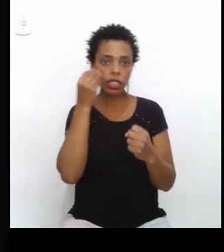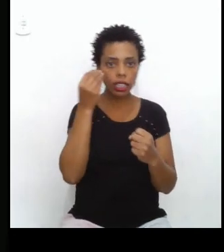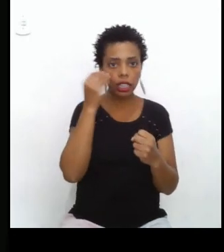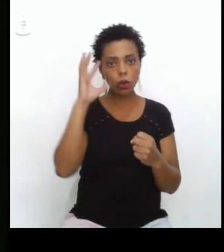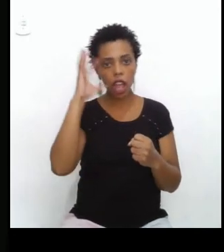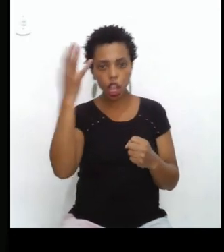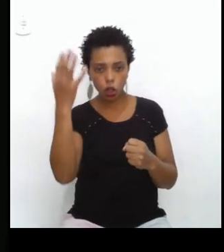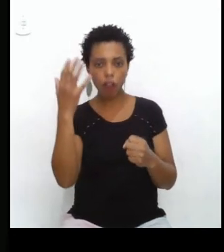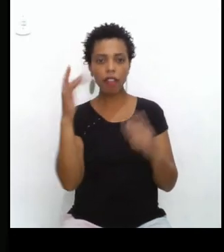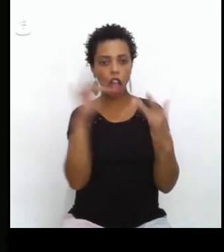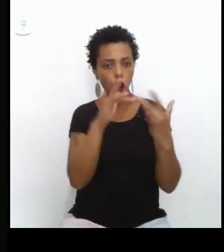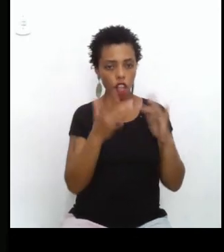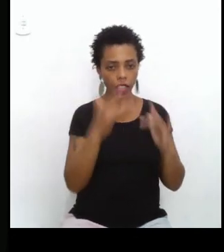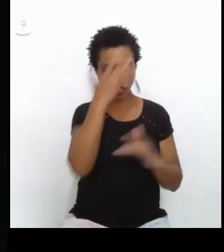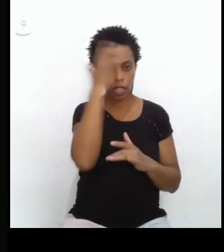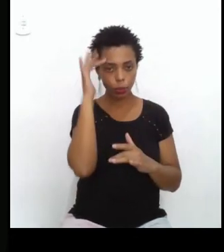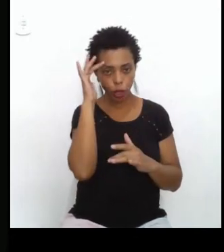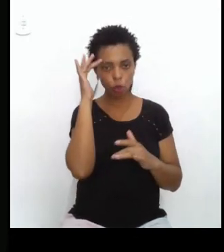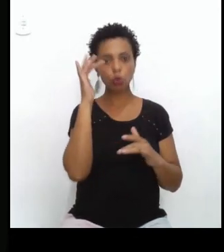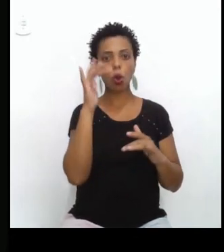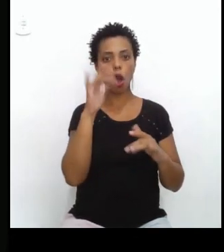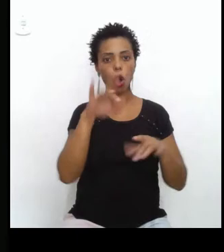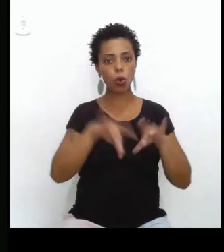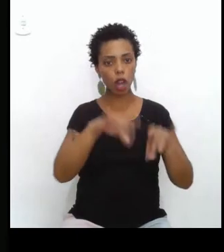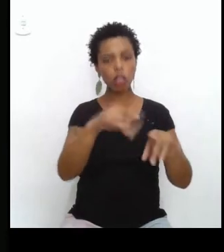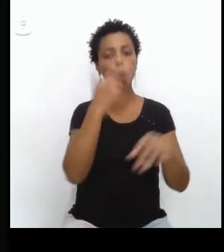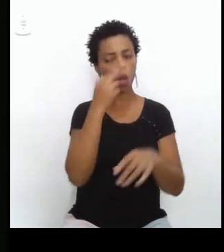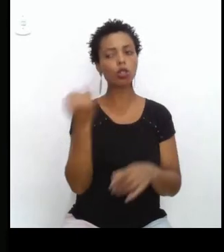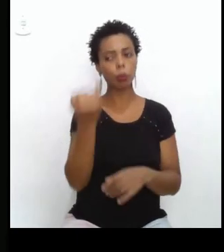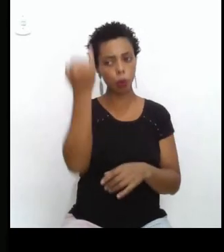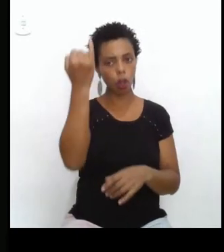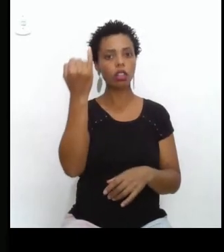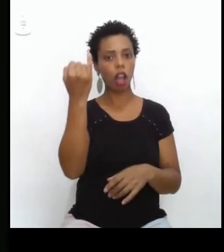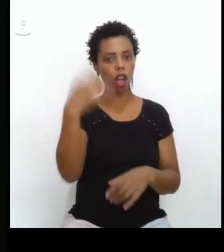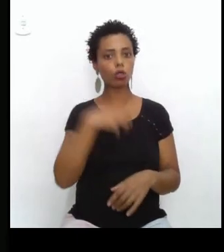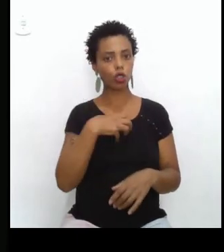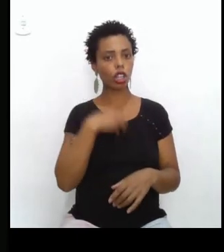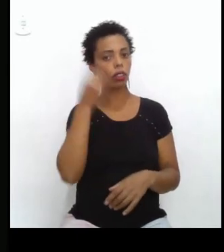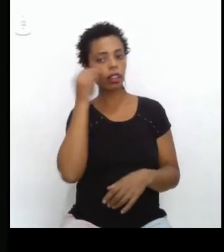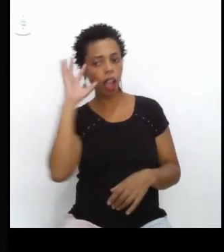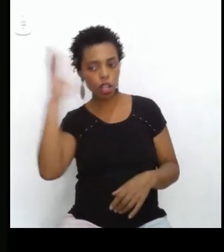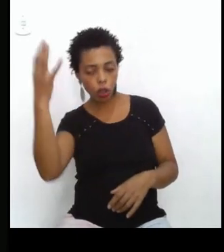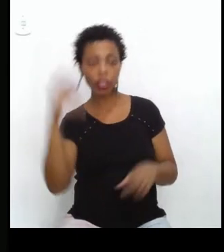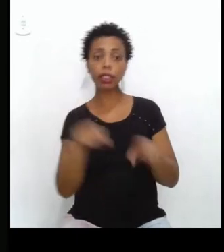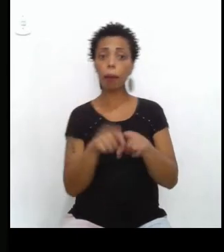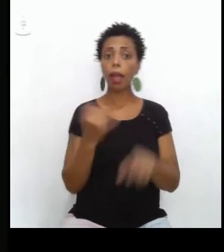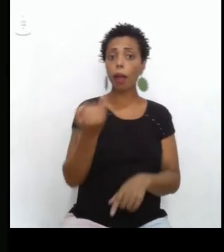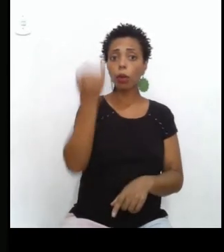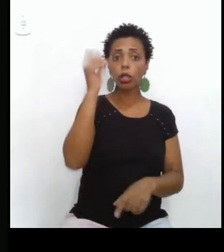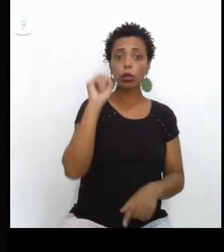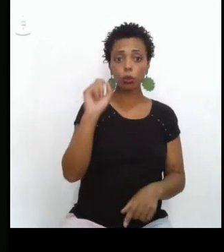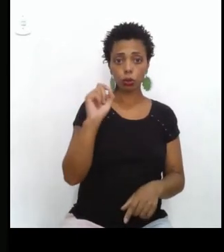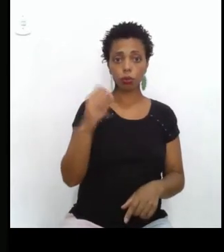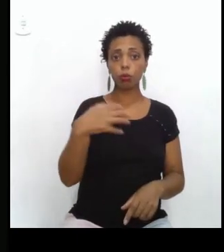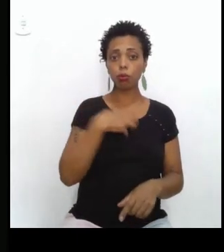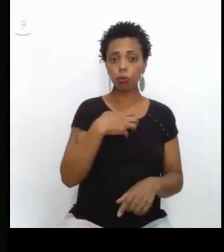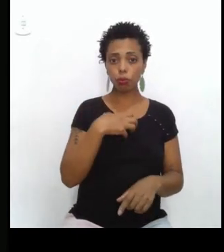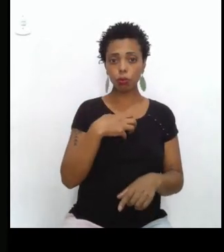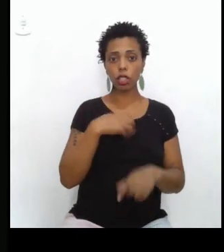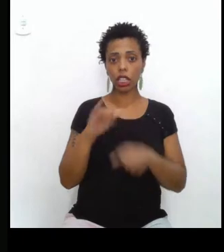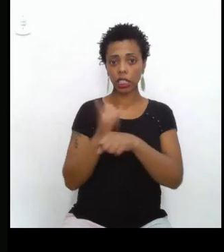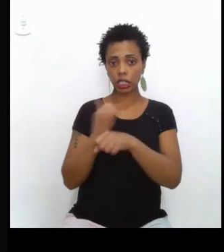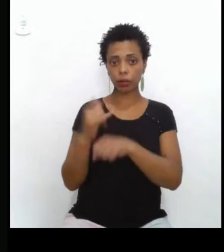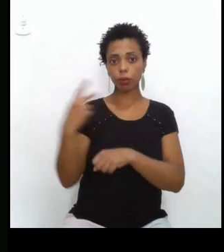seguradoras acho importante esse movimento e eu acho importante também é o movimento que o máximo que tá fazendo e se